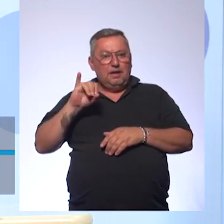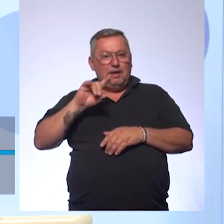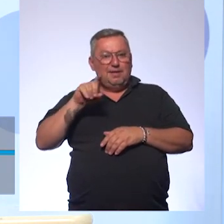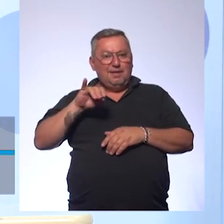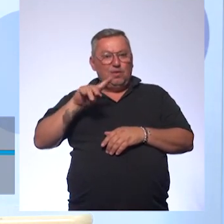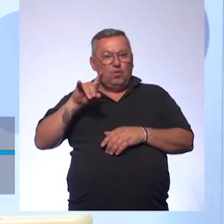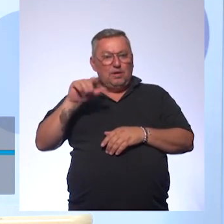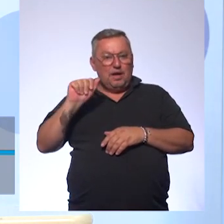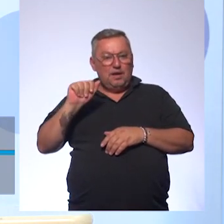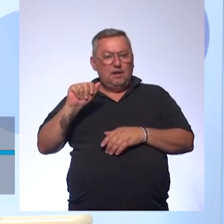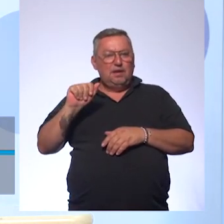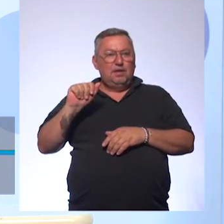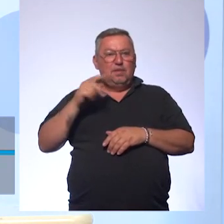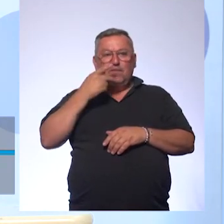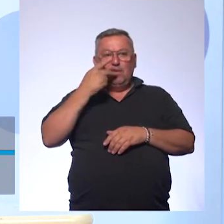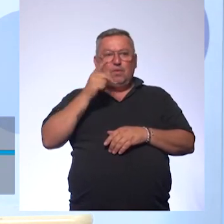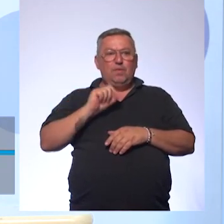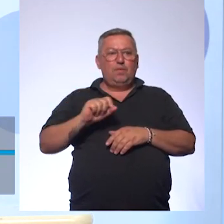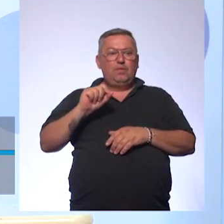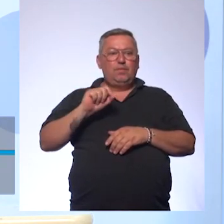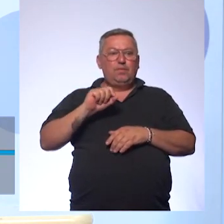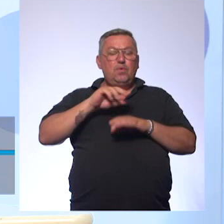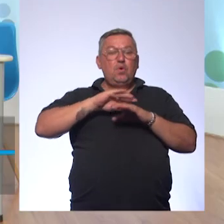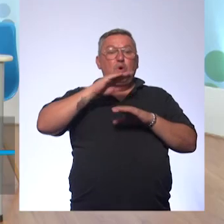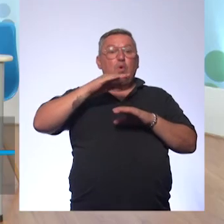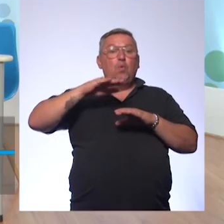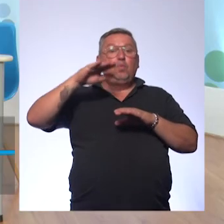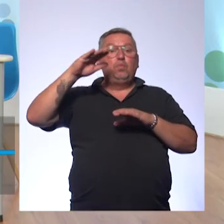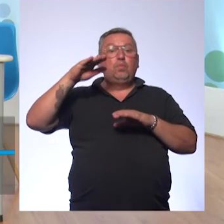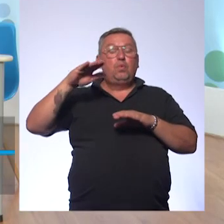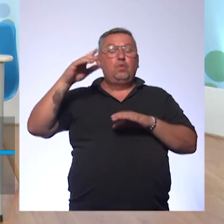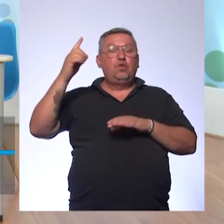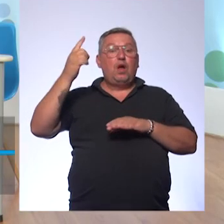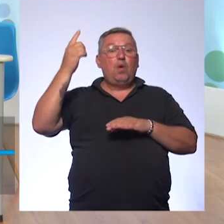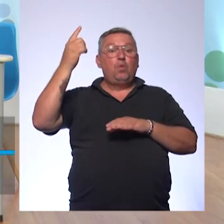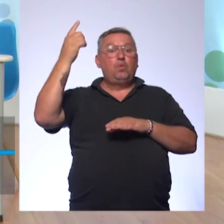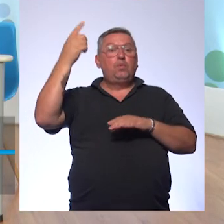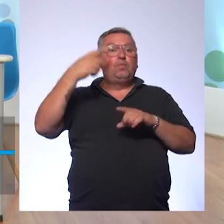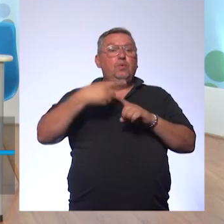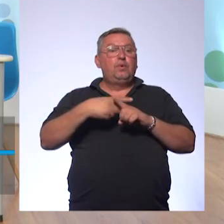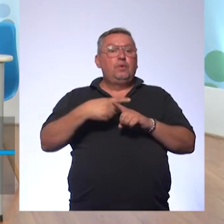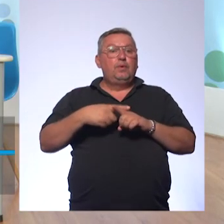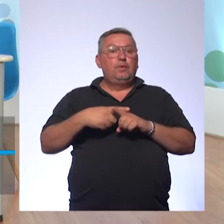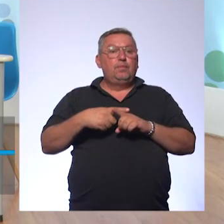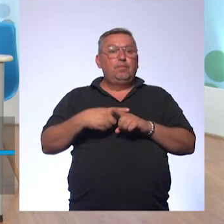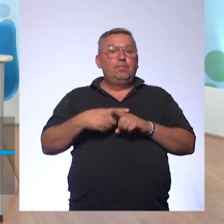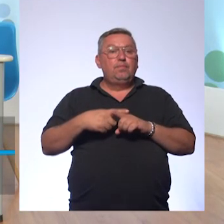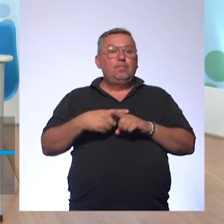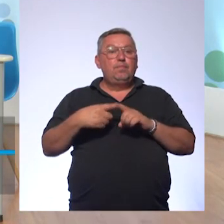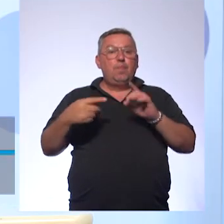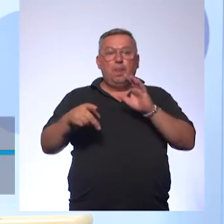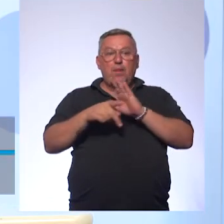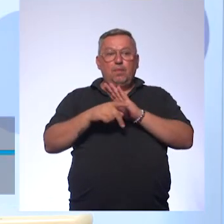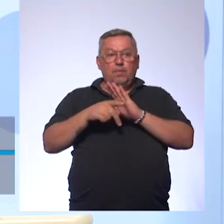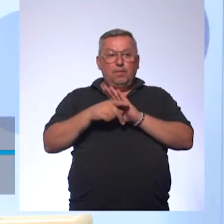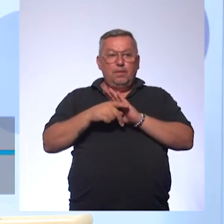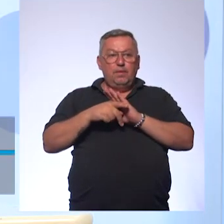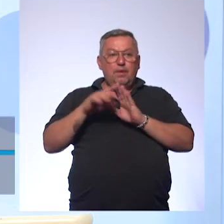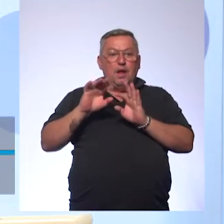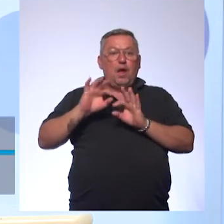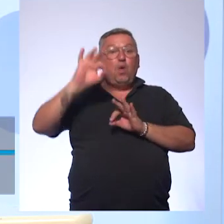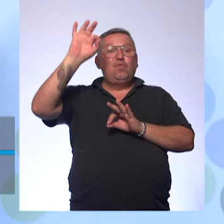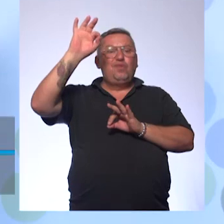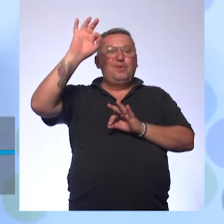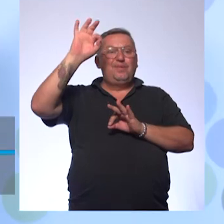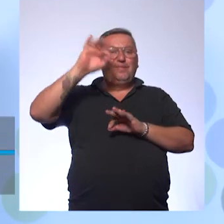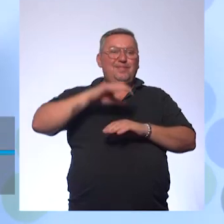né? Não, foi a professora que colocou, juro. Tá bom. Meu Deus. Ok, obrigado, professora. A professora Mas eu sei que Sandra você não queria me constranger como